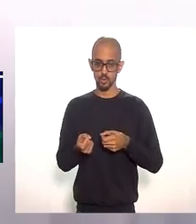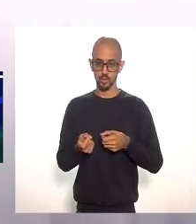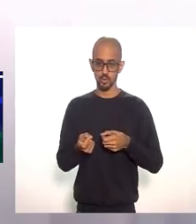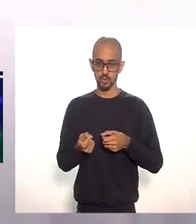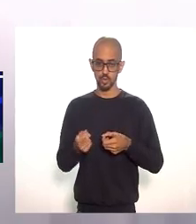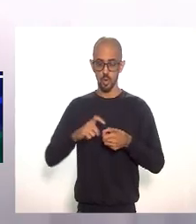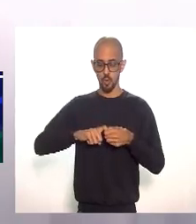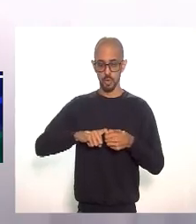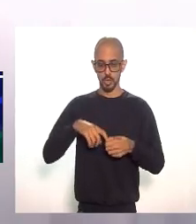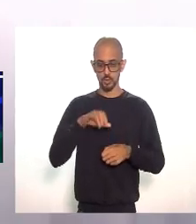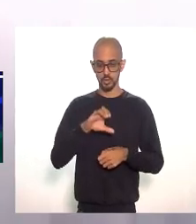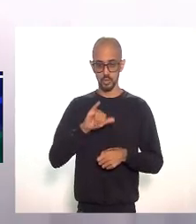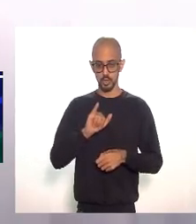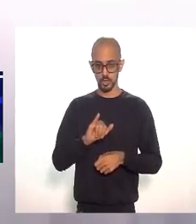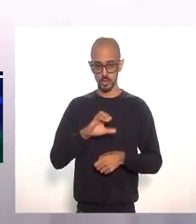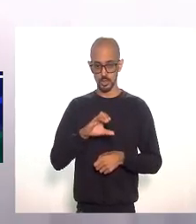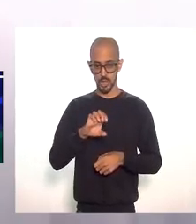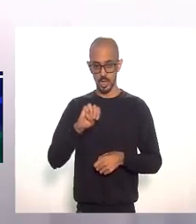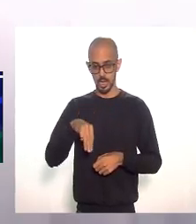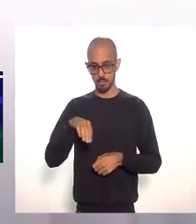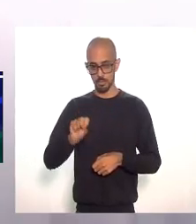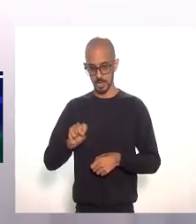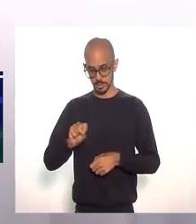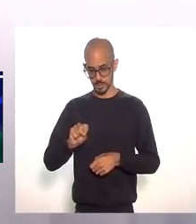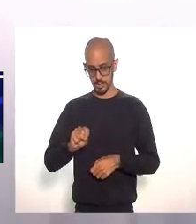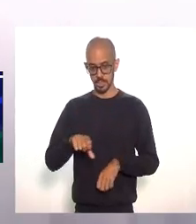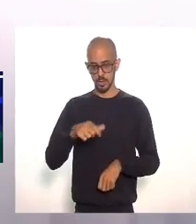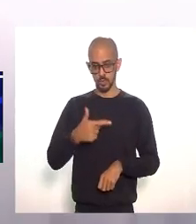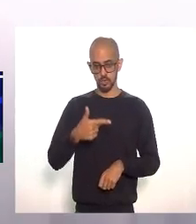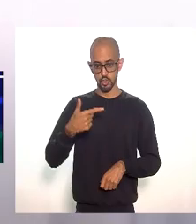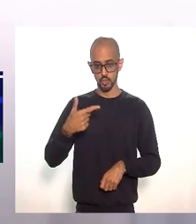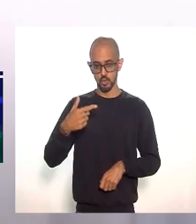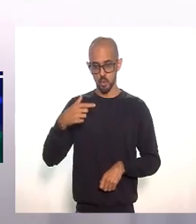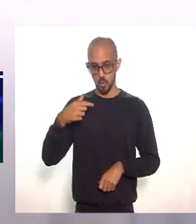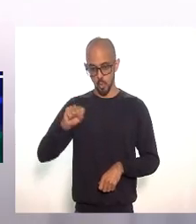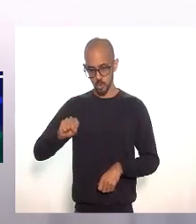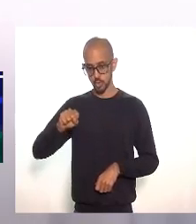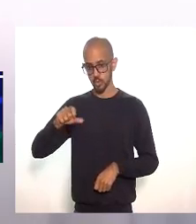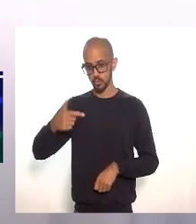ICMS 26/21, 28/21, 29/21,